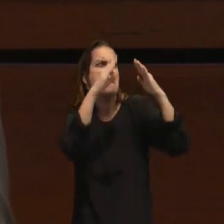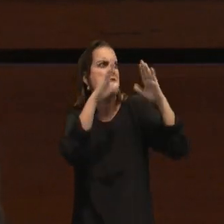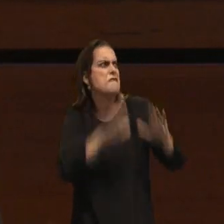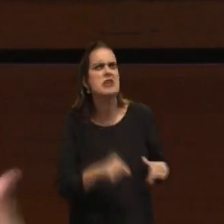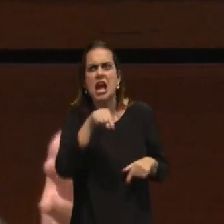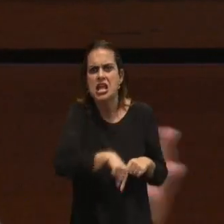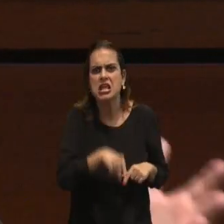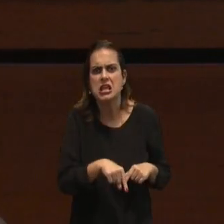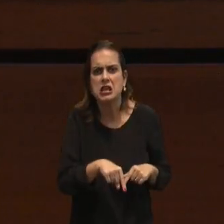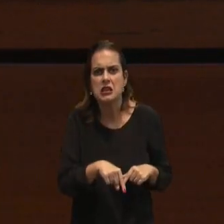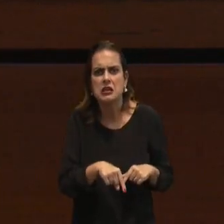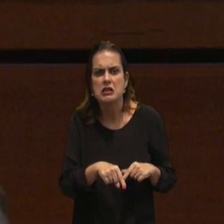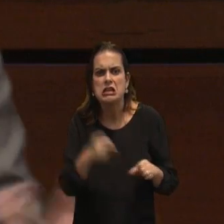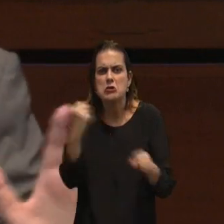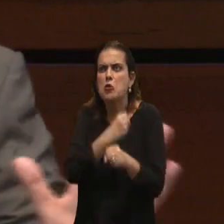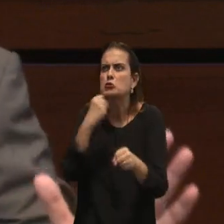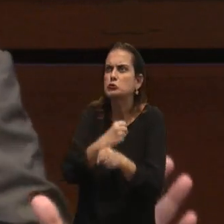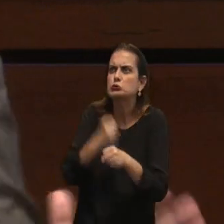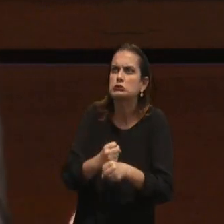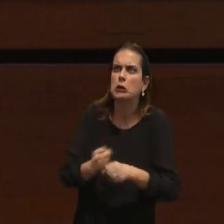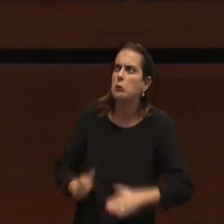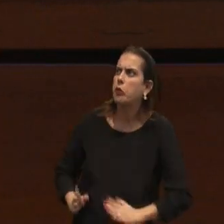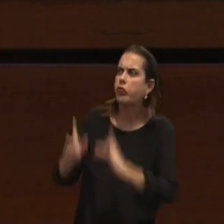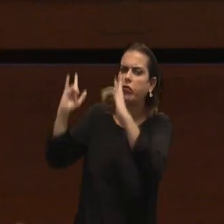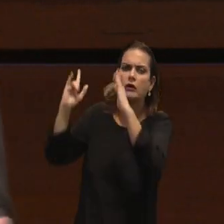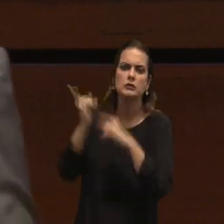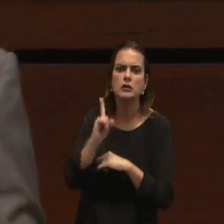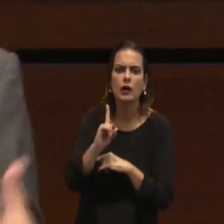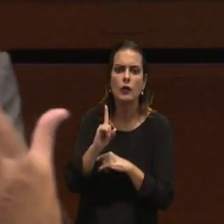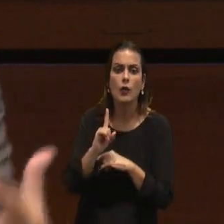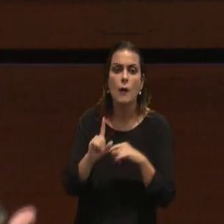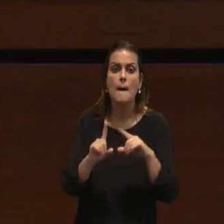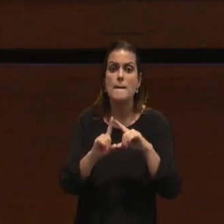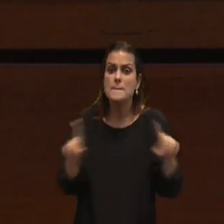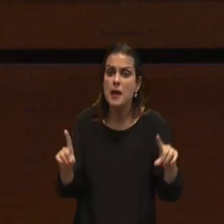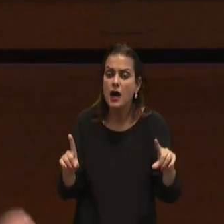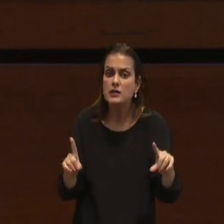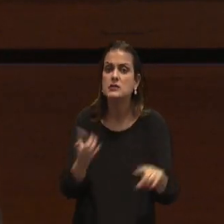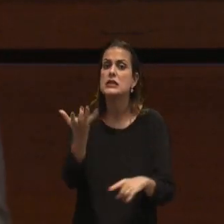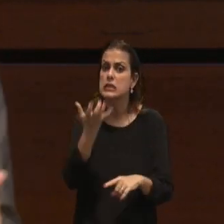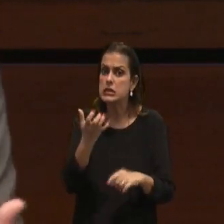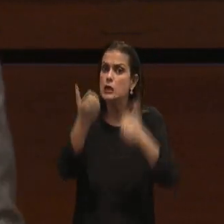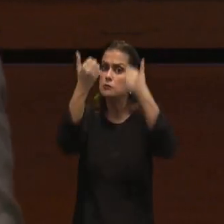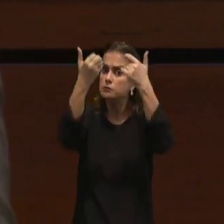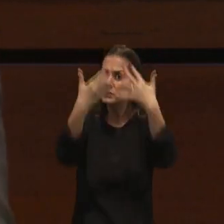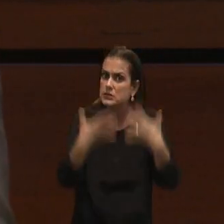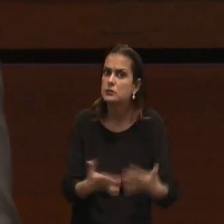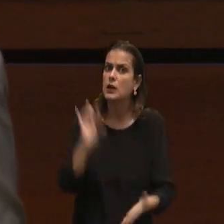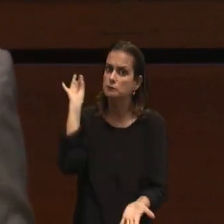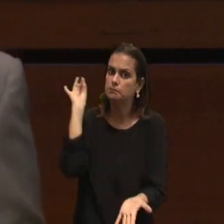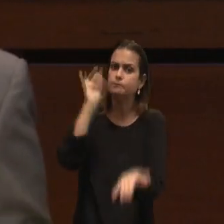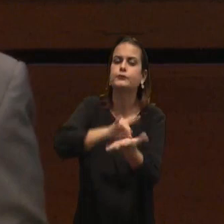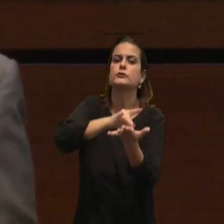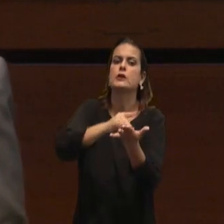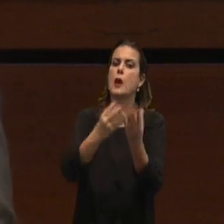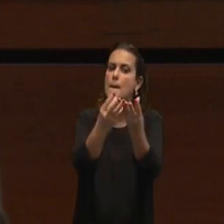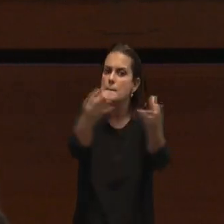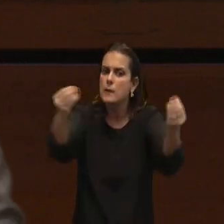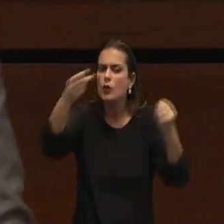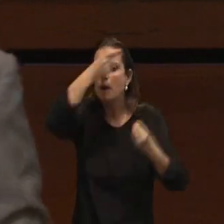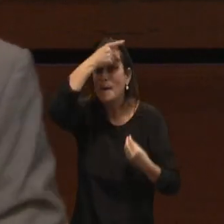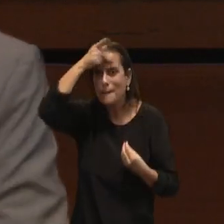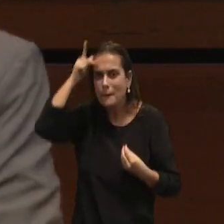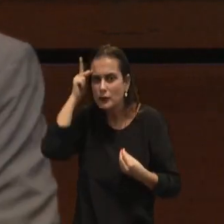de homens, que Deus não habita neste lugar. Não quero entrar neste mérito. Eu quero destacar um fato, uma realidade. Muitas